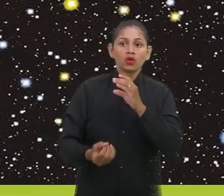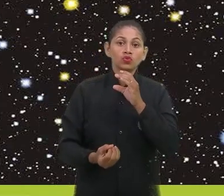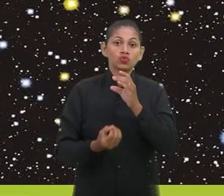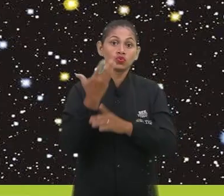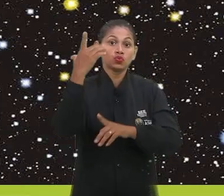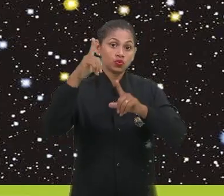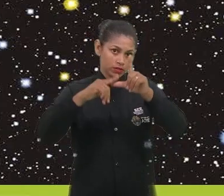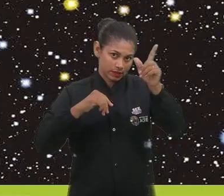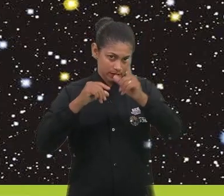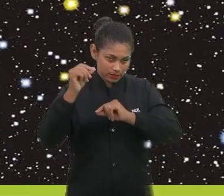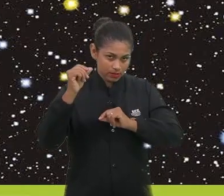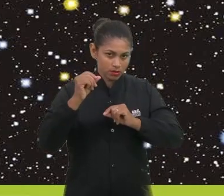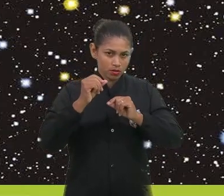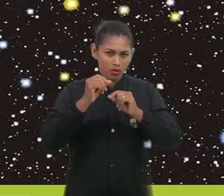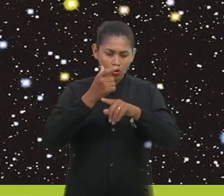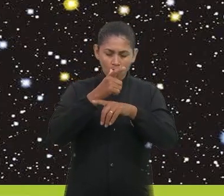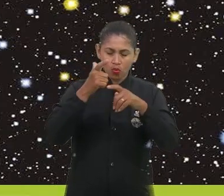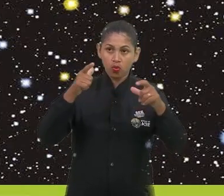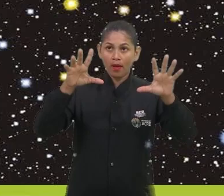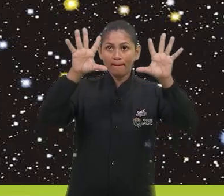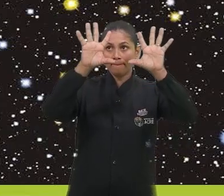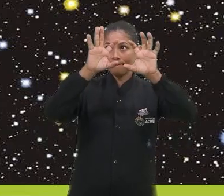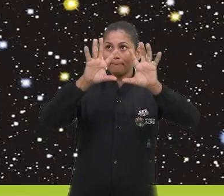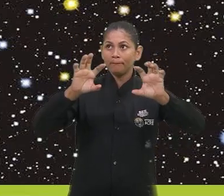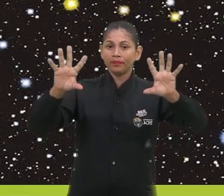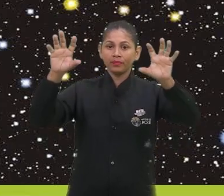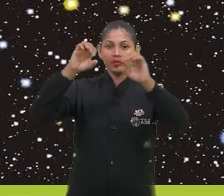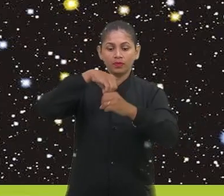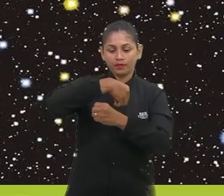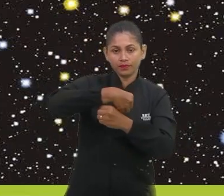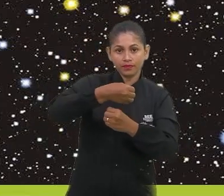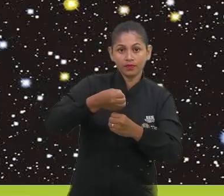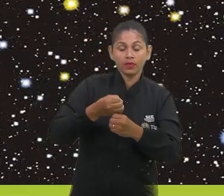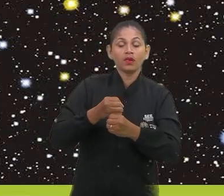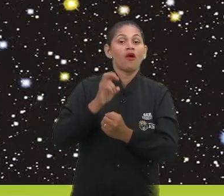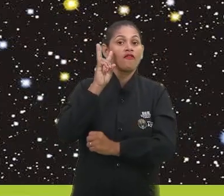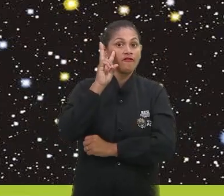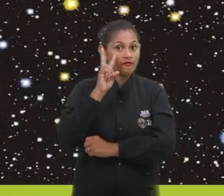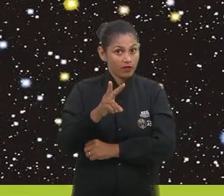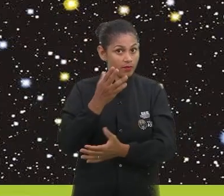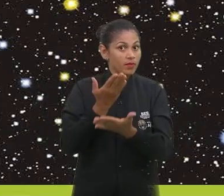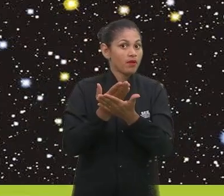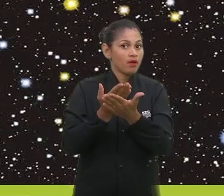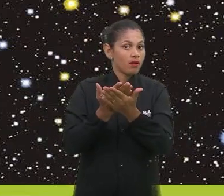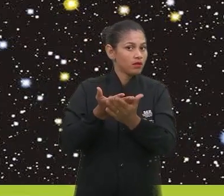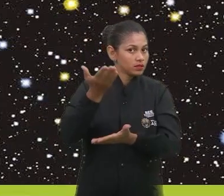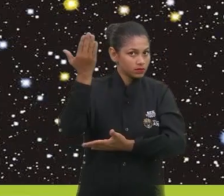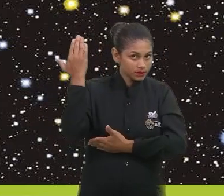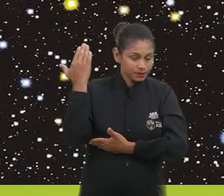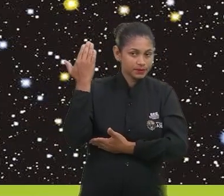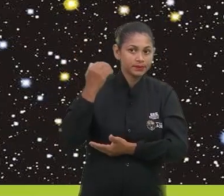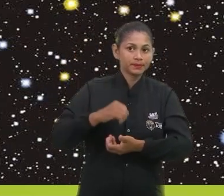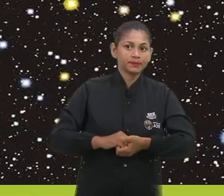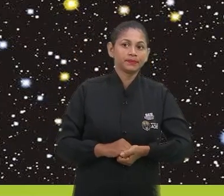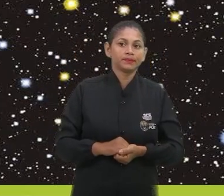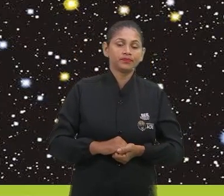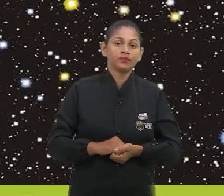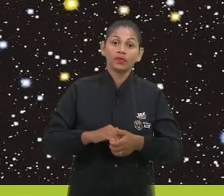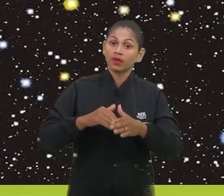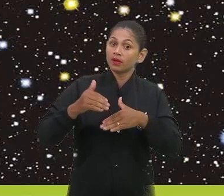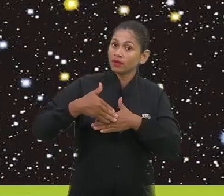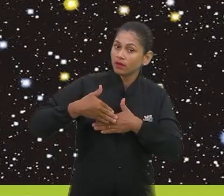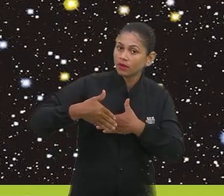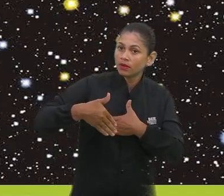ocorrer em gigantescas nuvens moleculares que nós vimos na aula anterior, que são as nebulosas. A partir